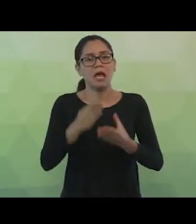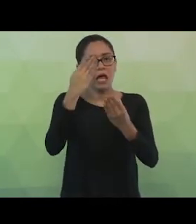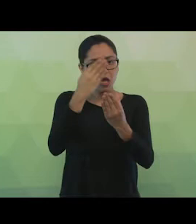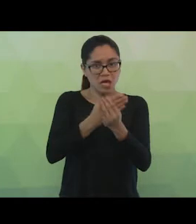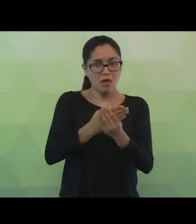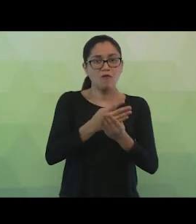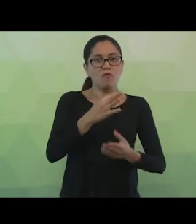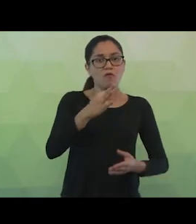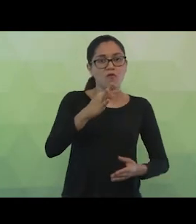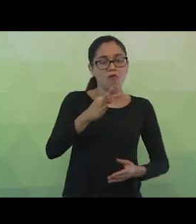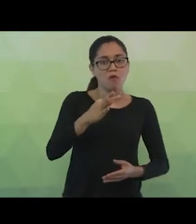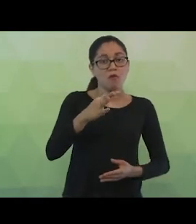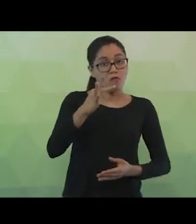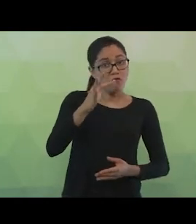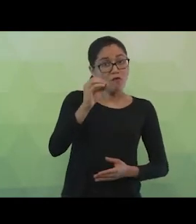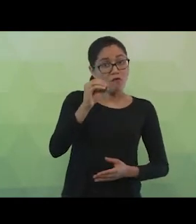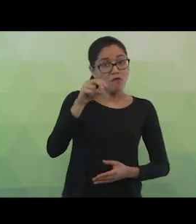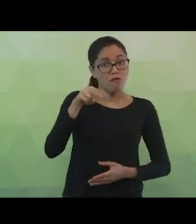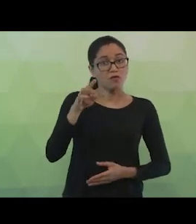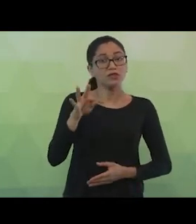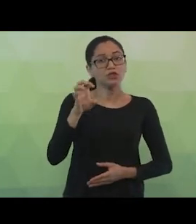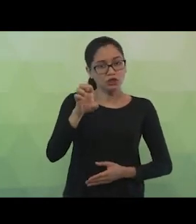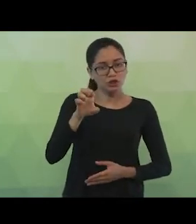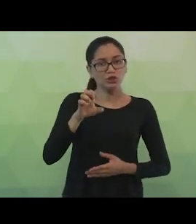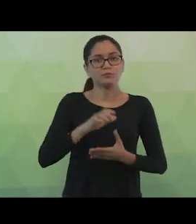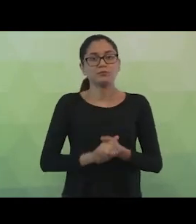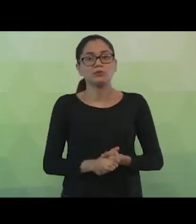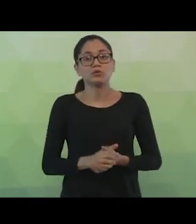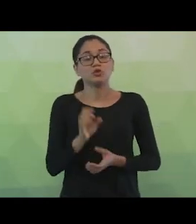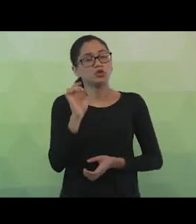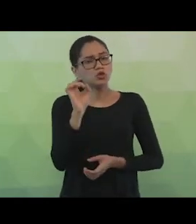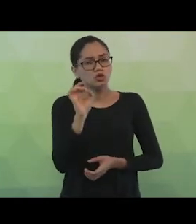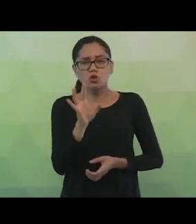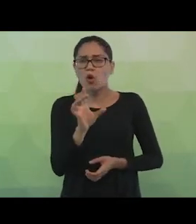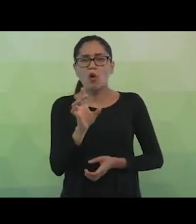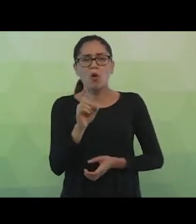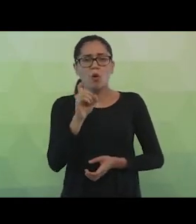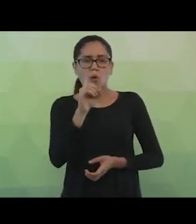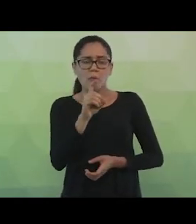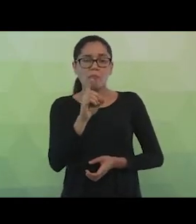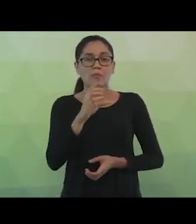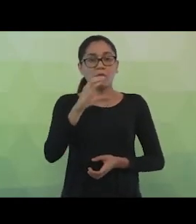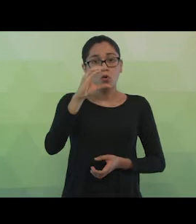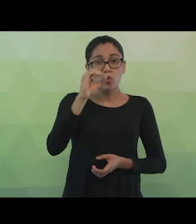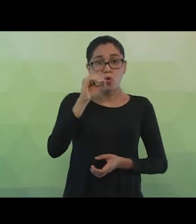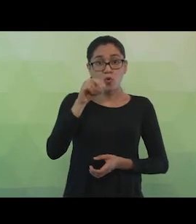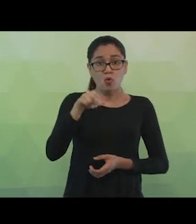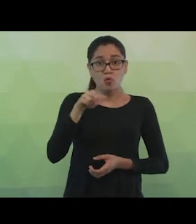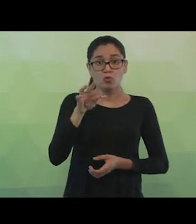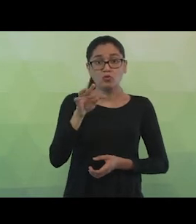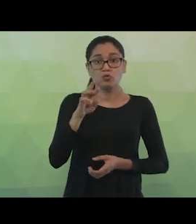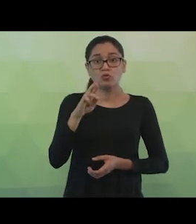Arquivo Fonte. Ou simplesmente apertamos as teclas Ctrl N